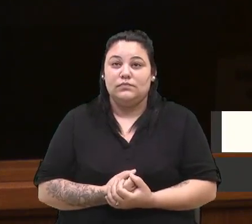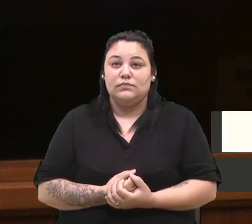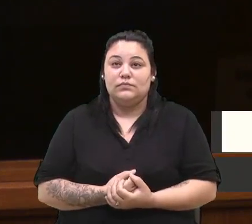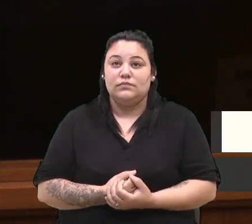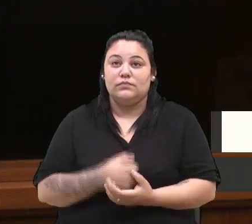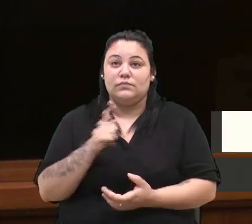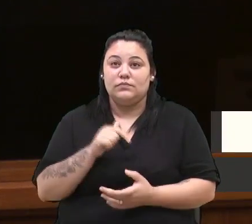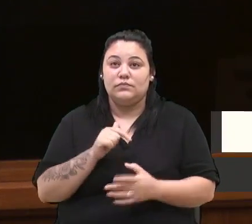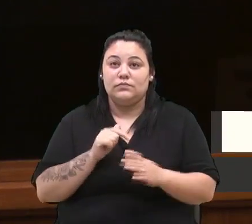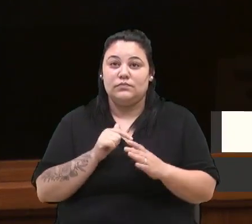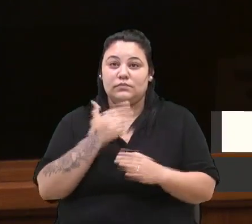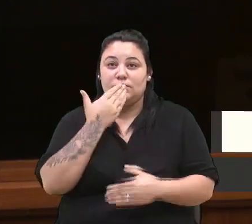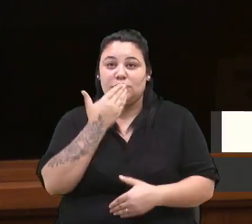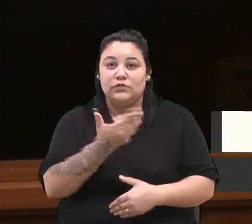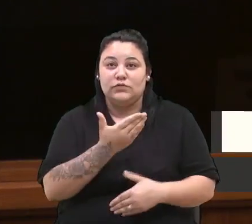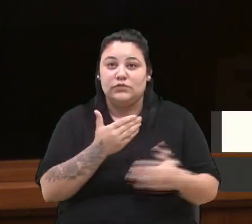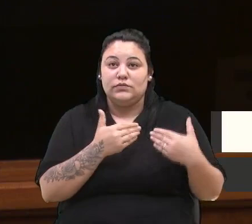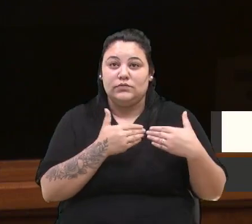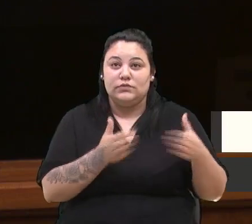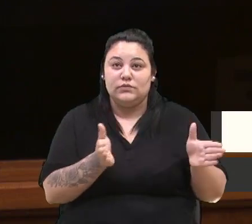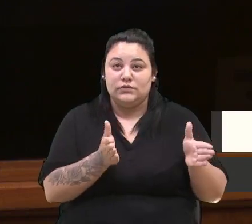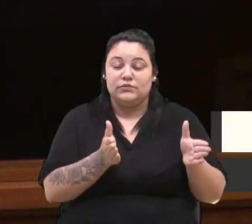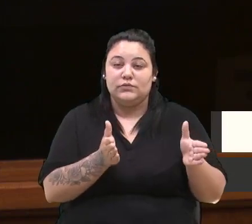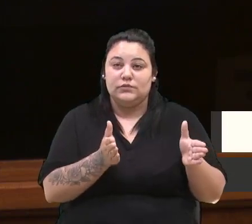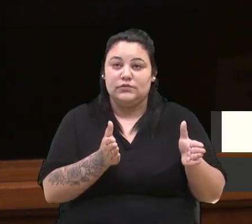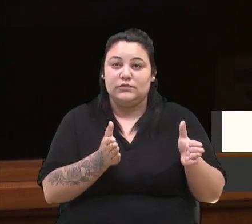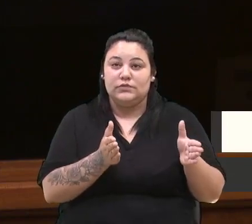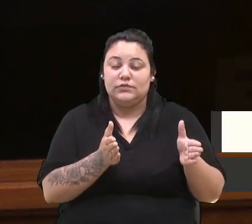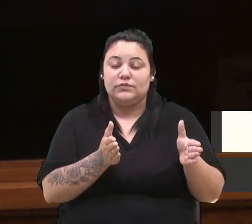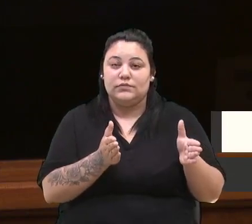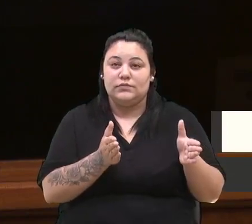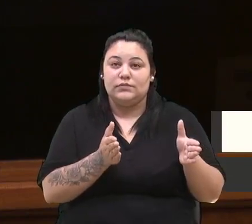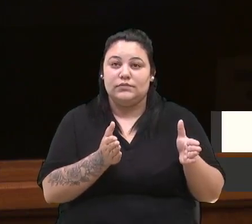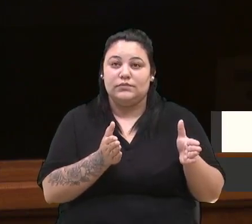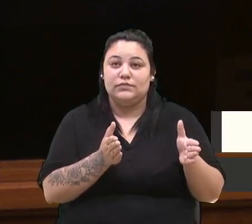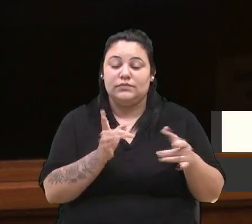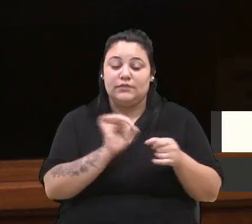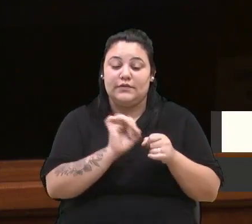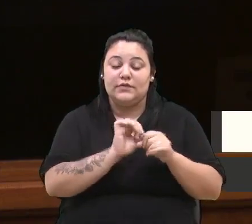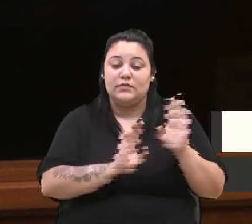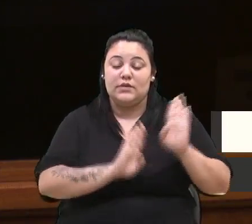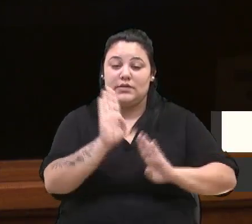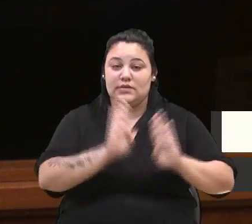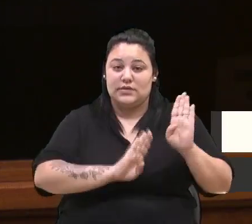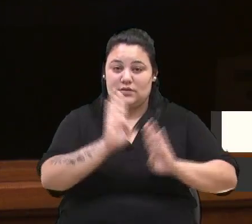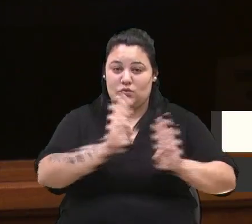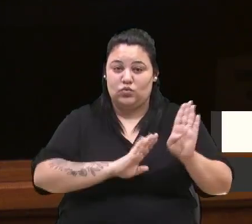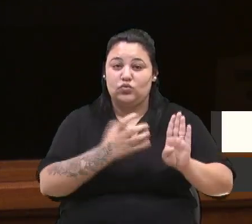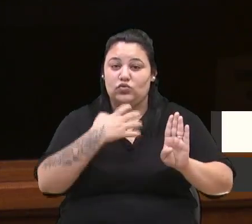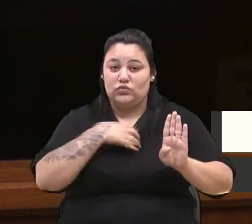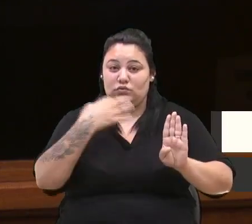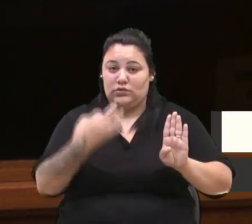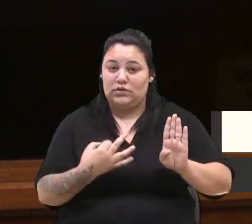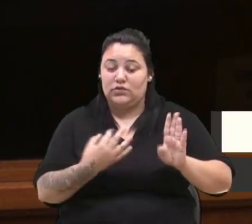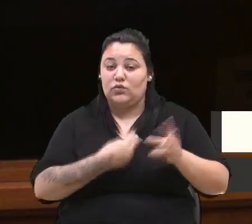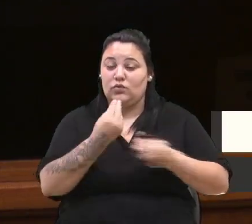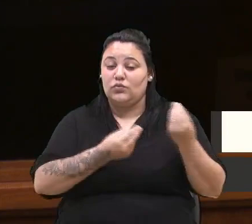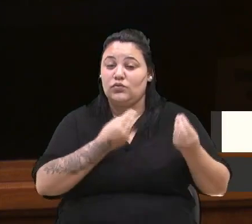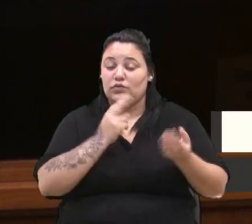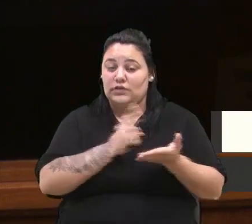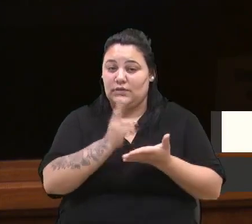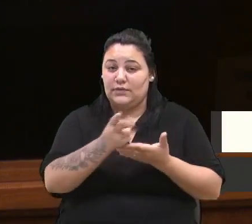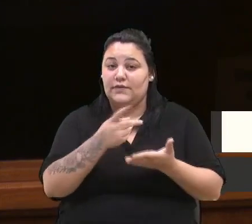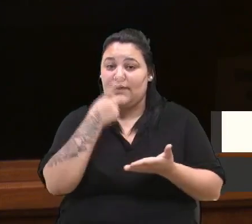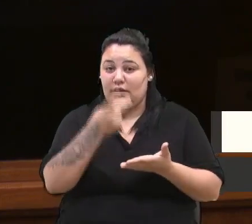né, o pedido para abertura de concessão através de uma licitação da forma como sempre se falou aqui,